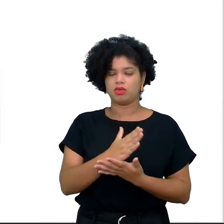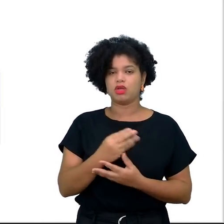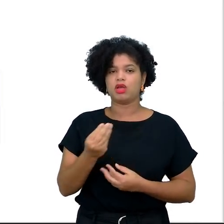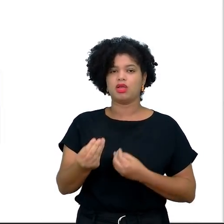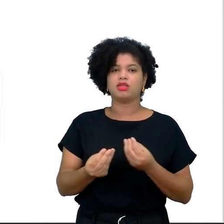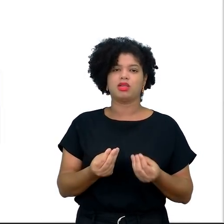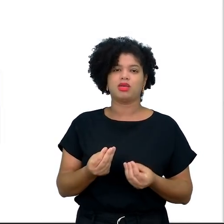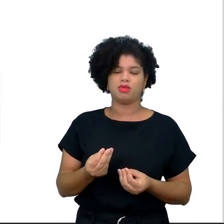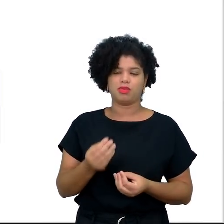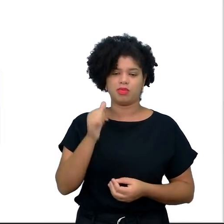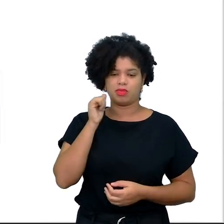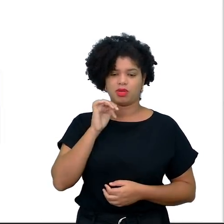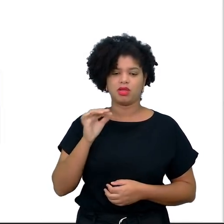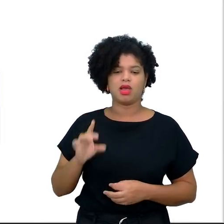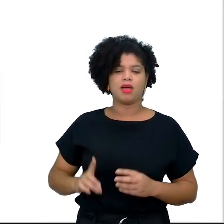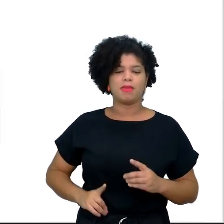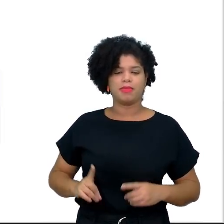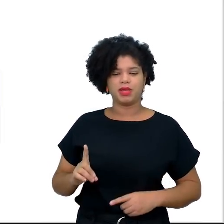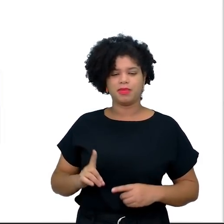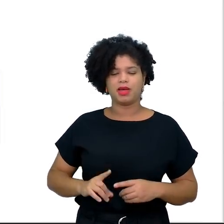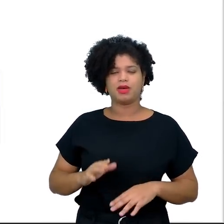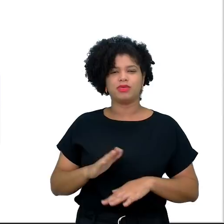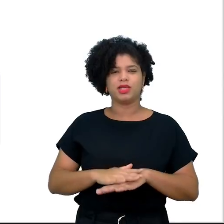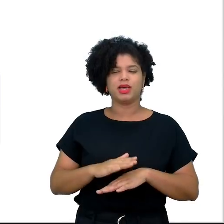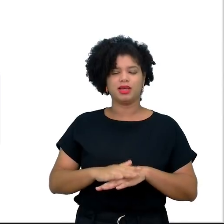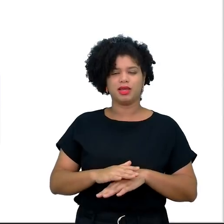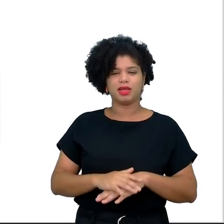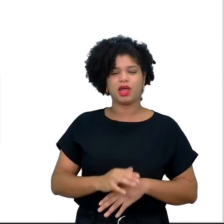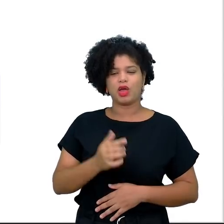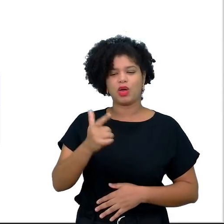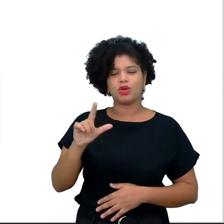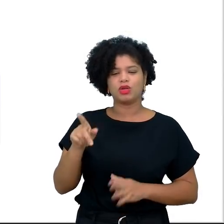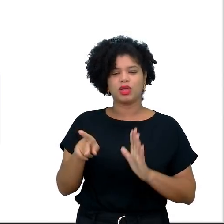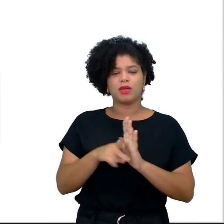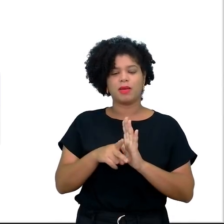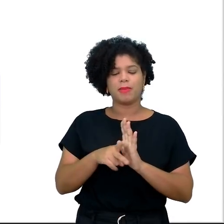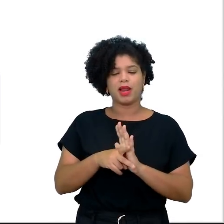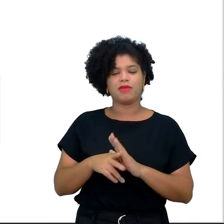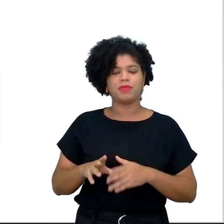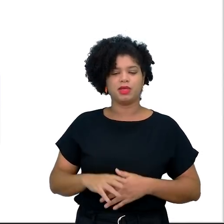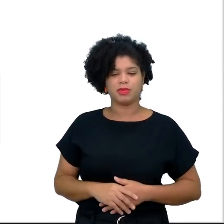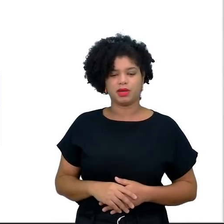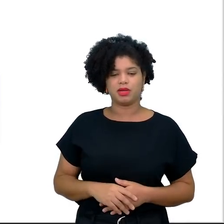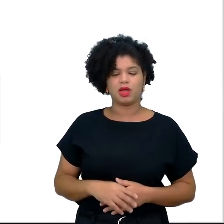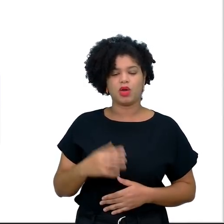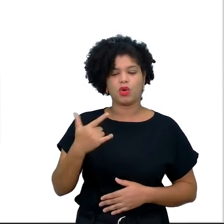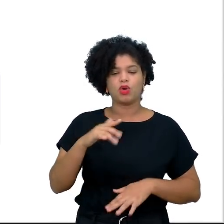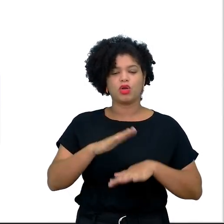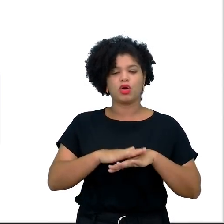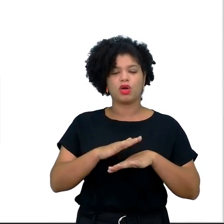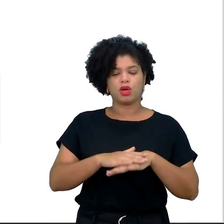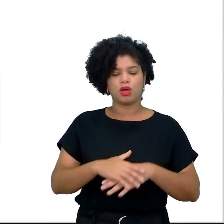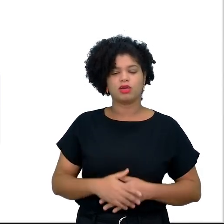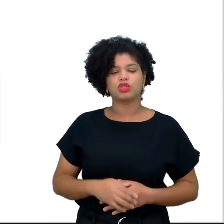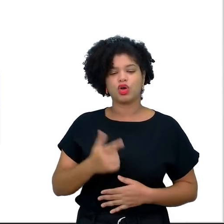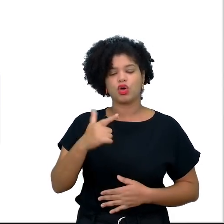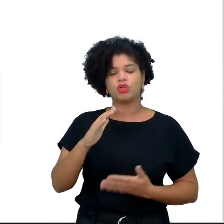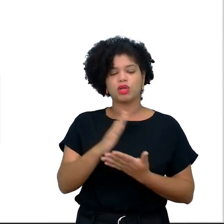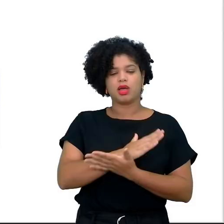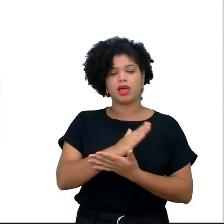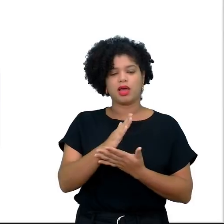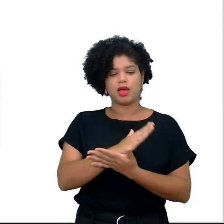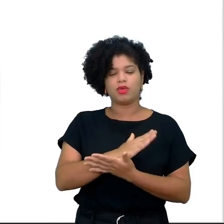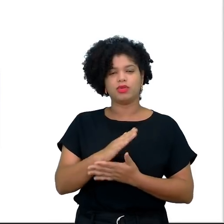ficou com 12, né? Então deseja-se saber quantos chaveiros ela deu para sua prima. Então, essa é uma das situações em que os